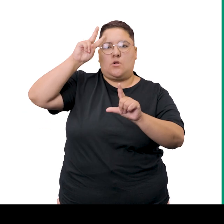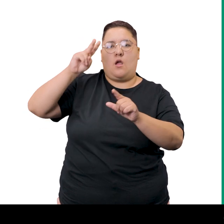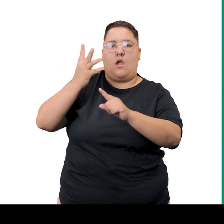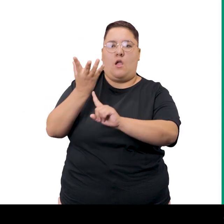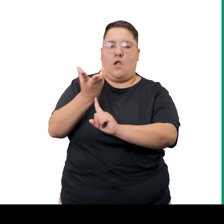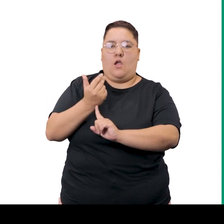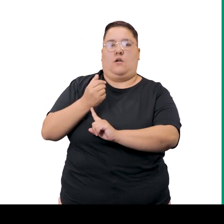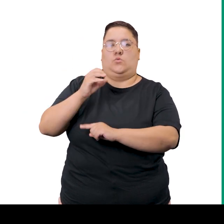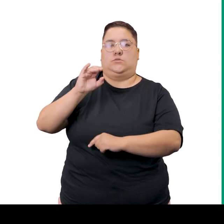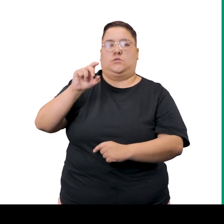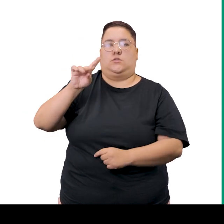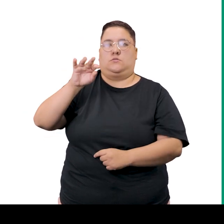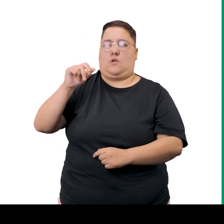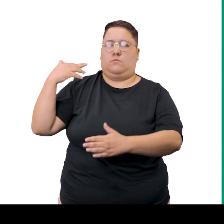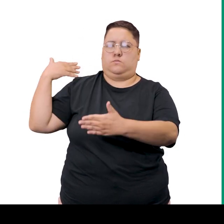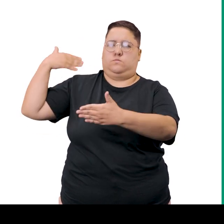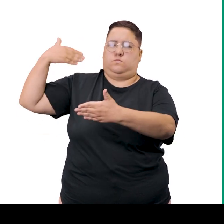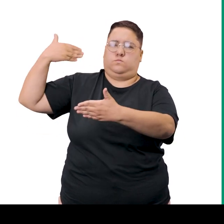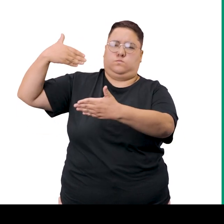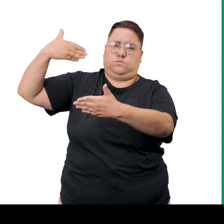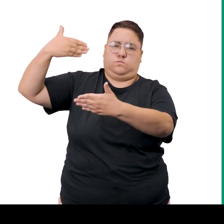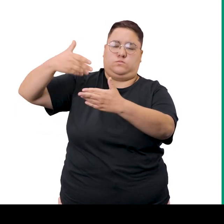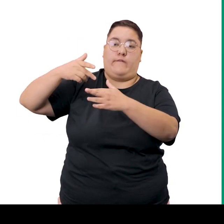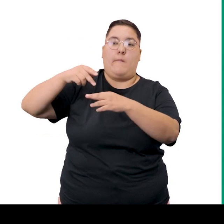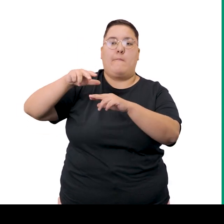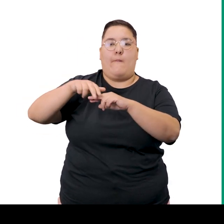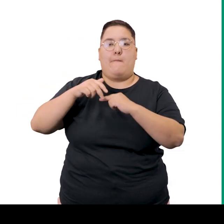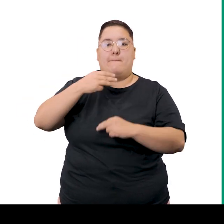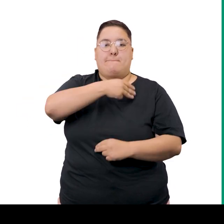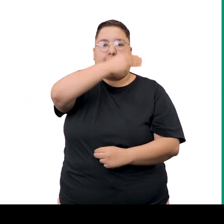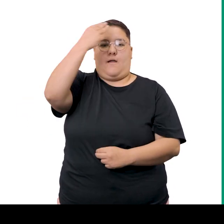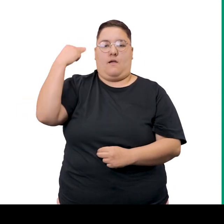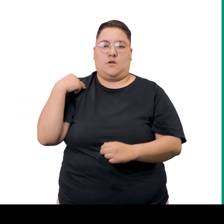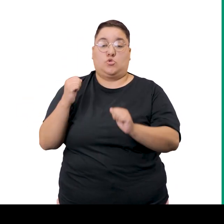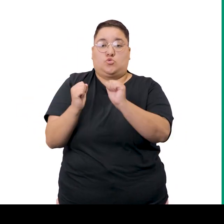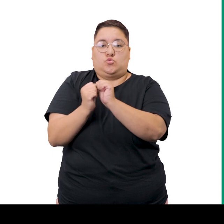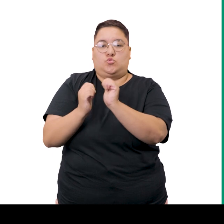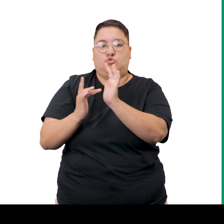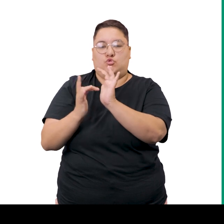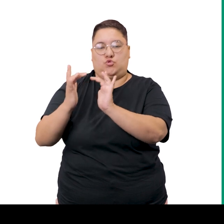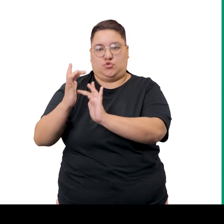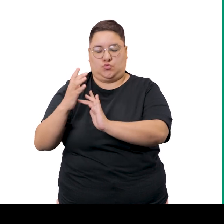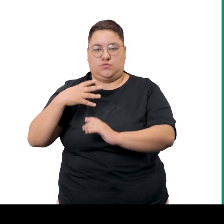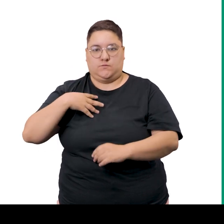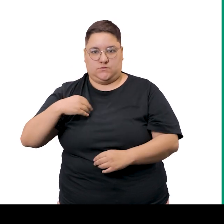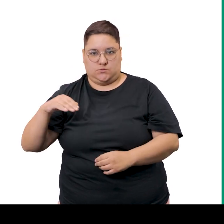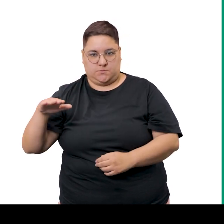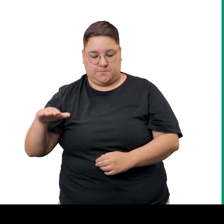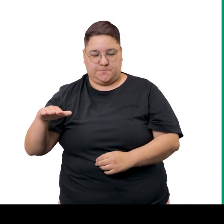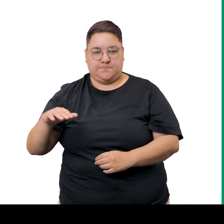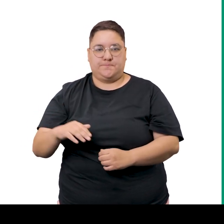arte ocidental por meio da representação de Maria com o menino Jesus.